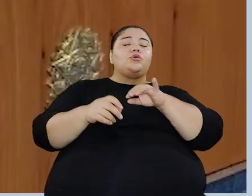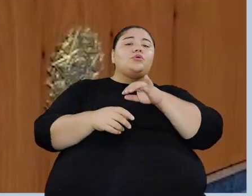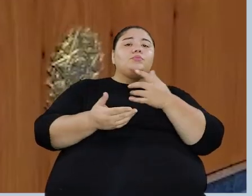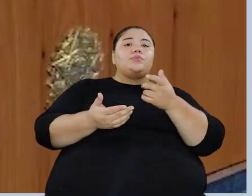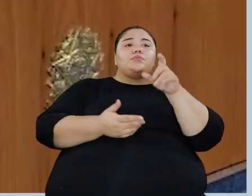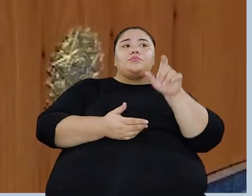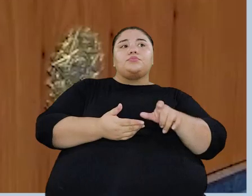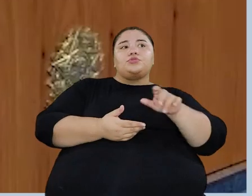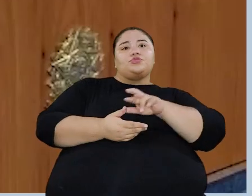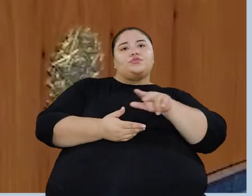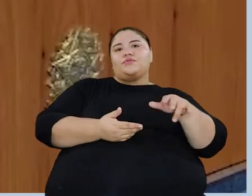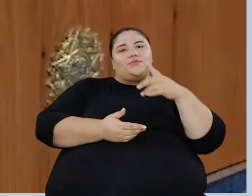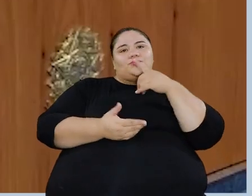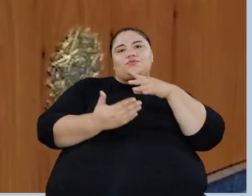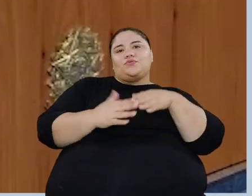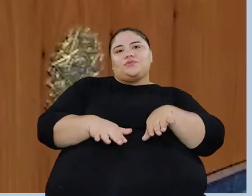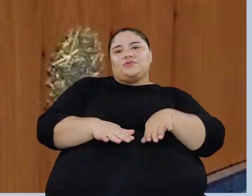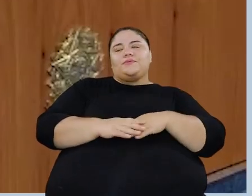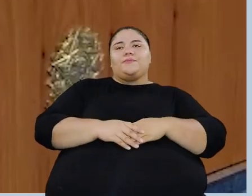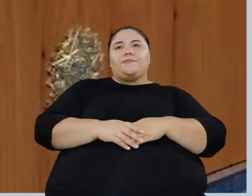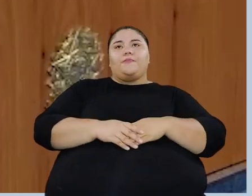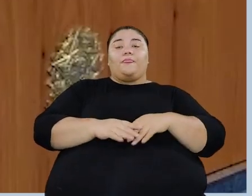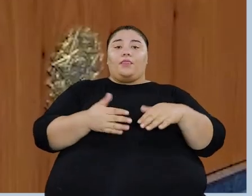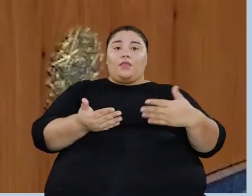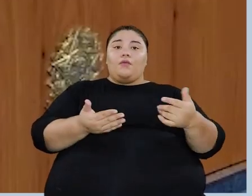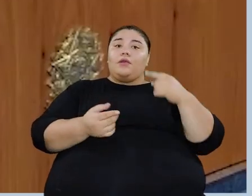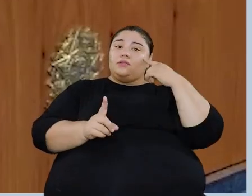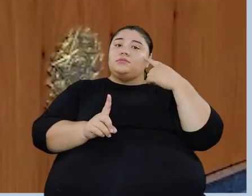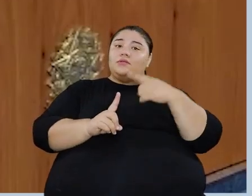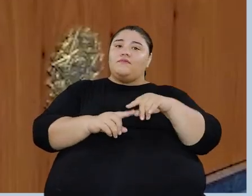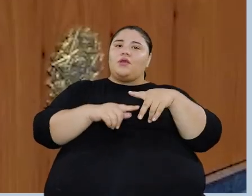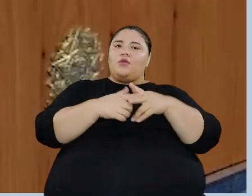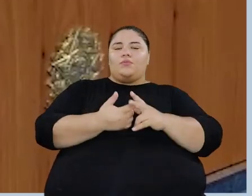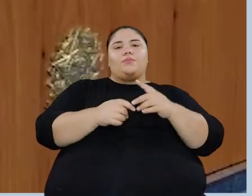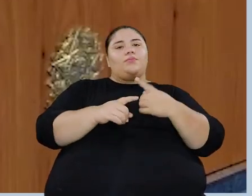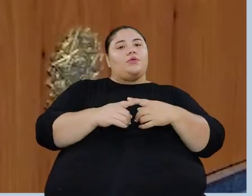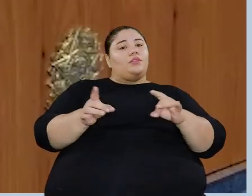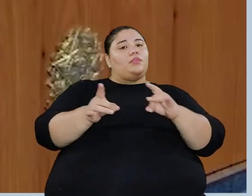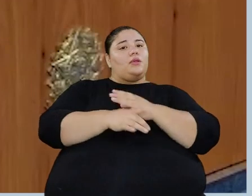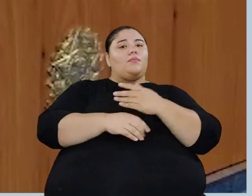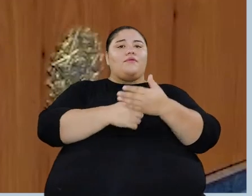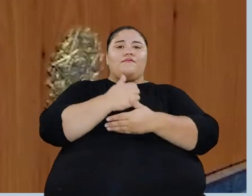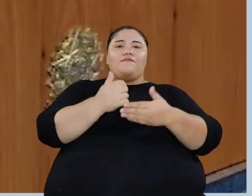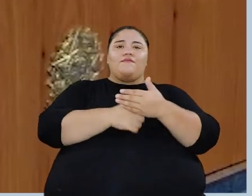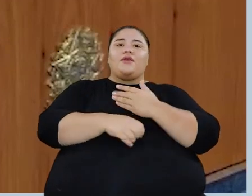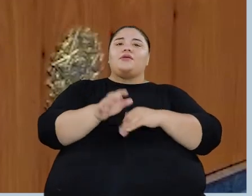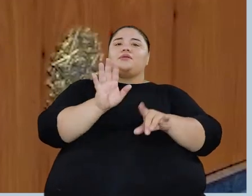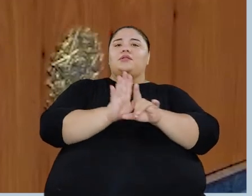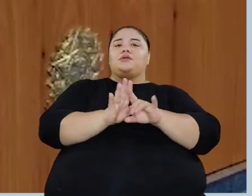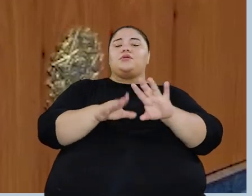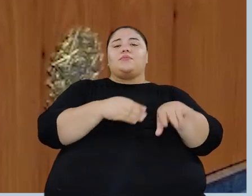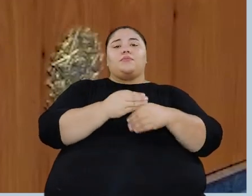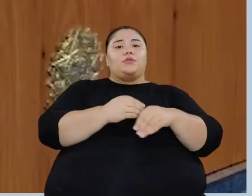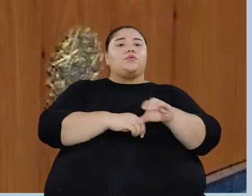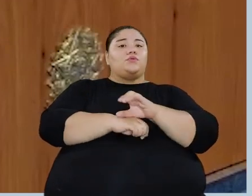de contribuintes distintos, você não vai compensar. Então, esses são os desafios agora da regulamentação, porque terminamos a fase legislativa com a